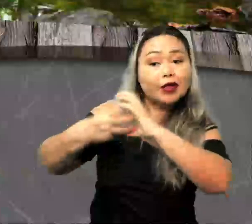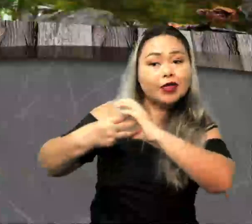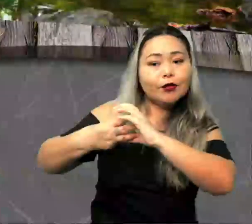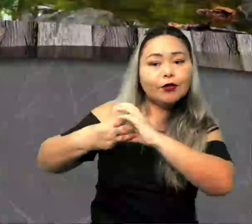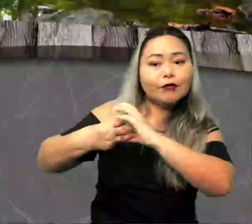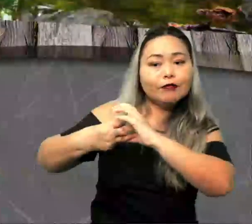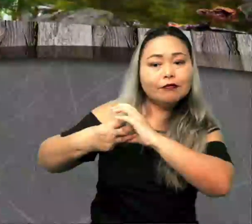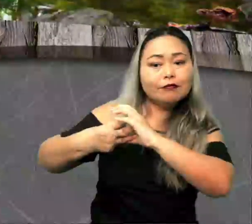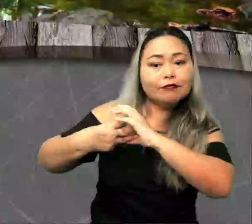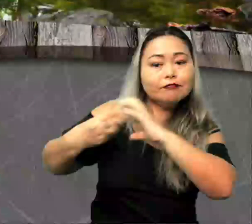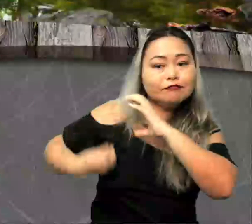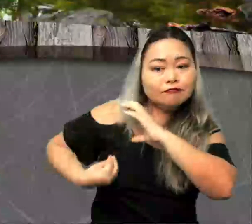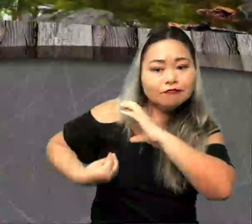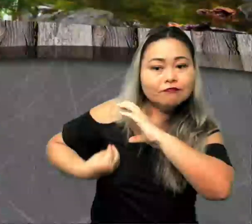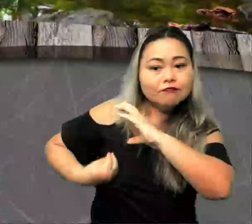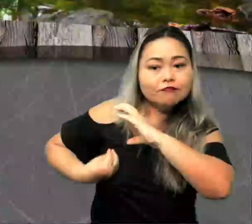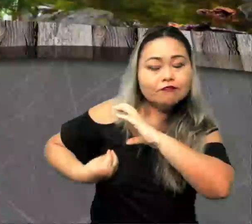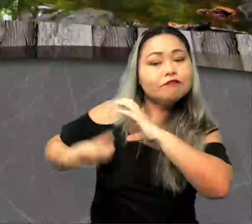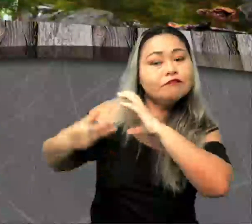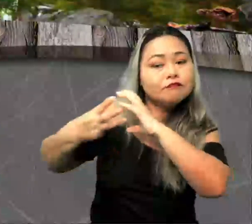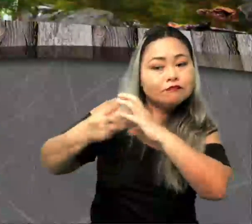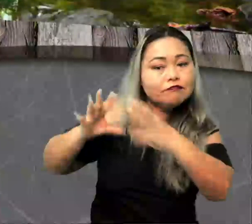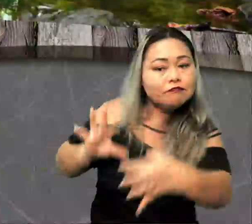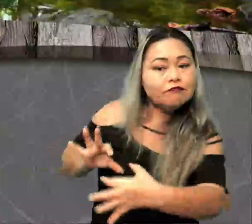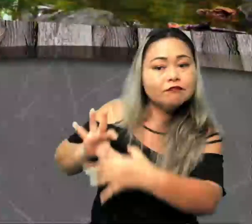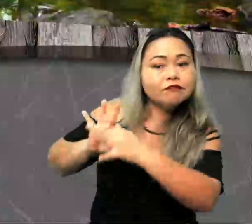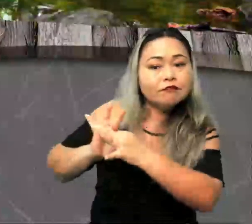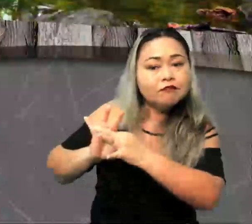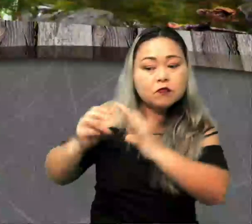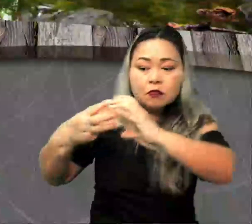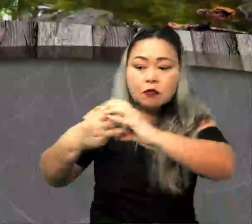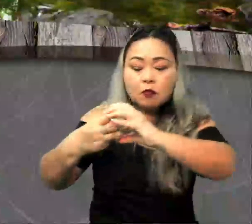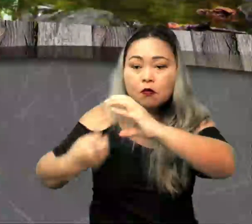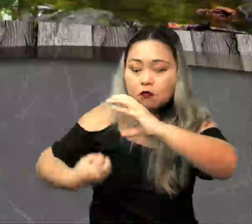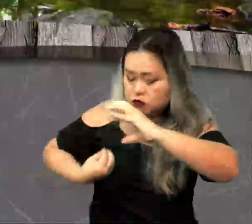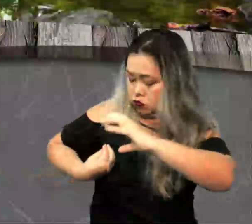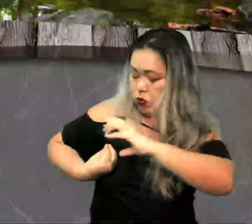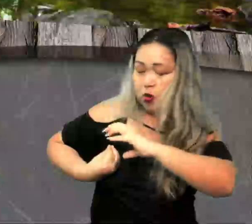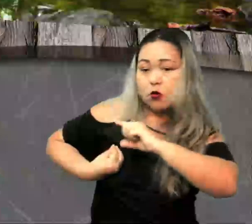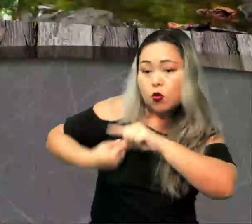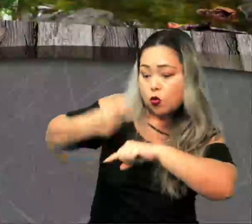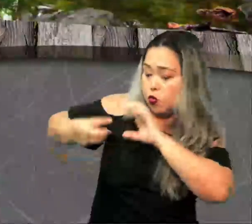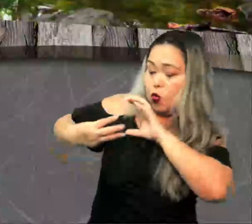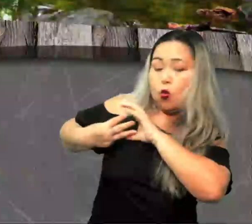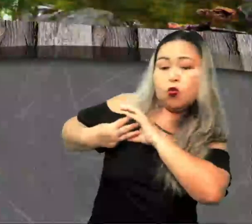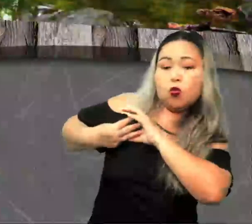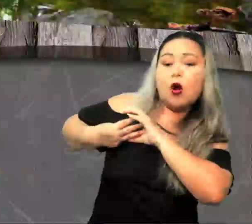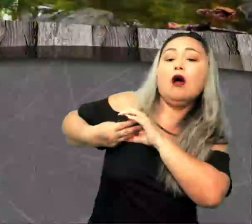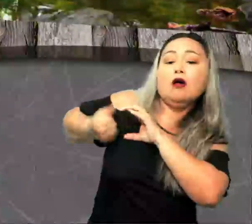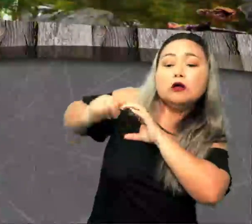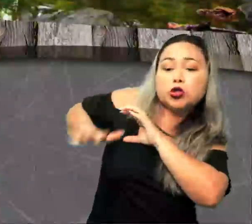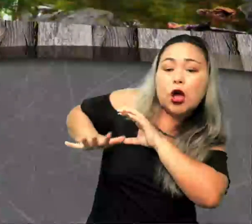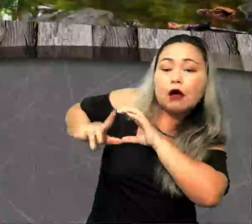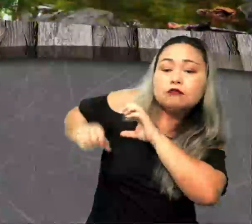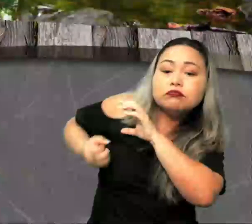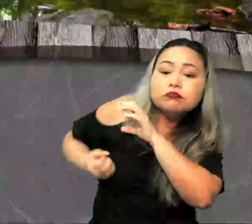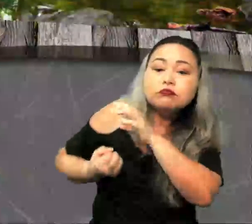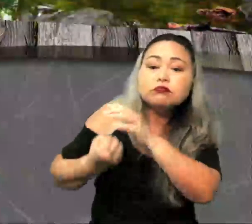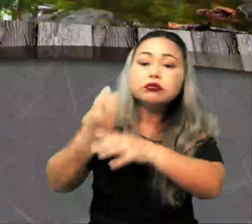células. Então, uma célula só pode surgir de outra célula que já estava ali, ou